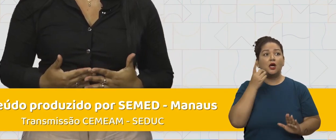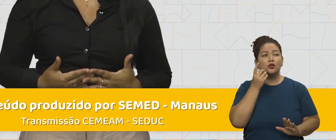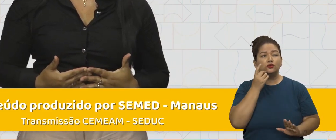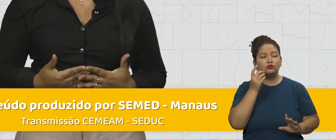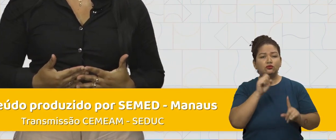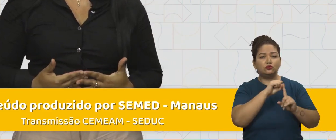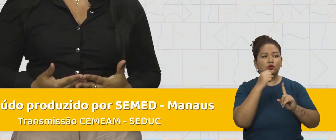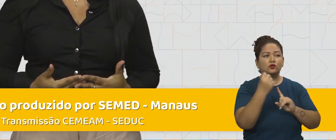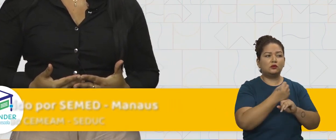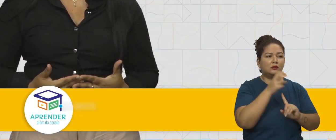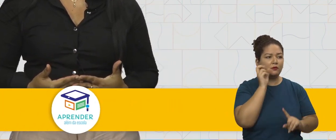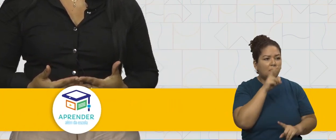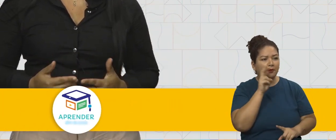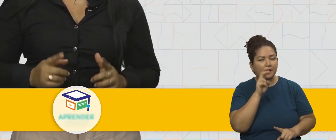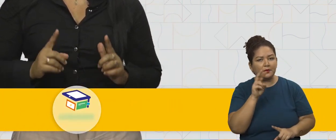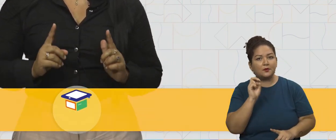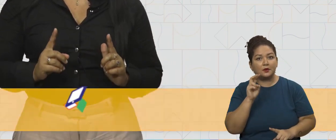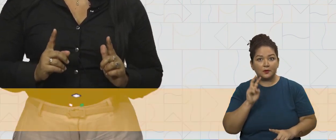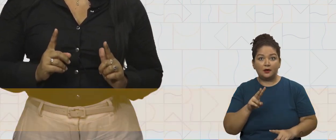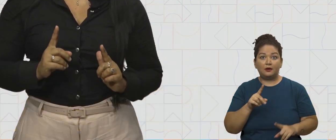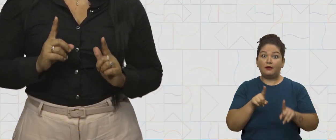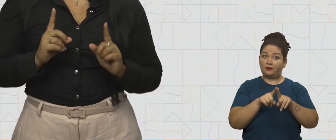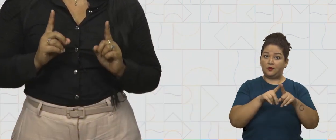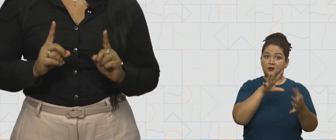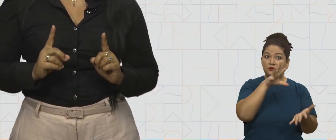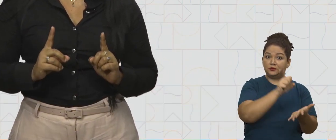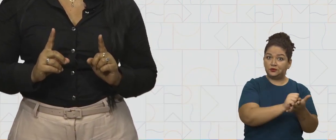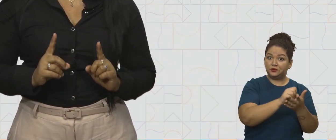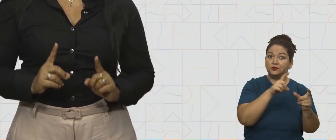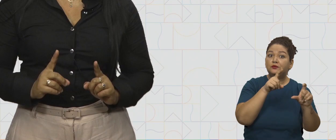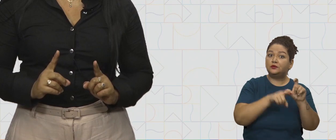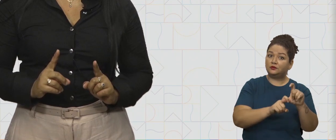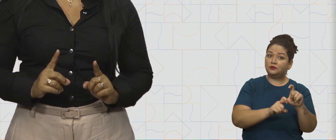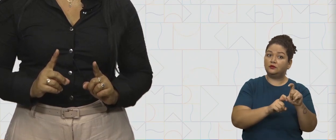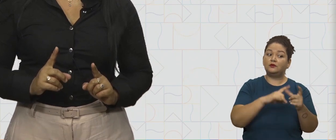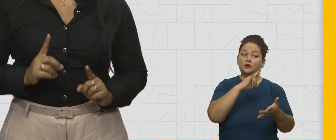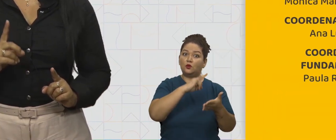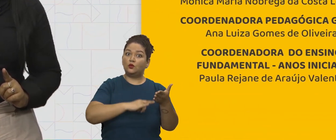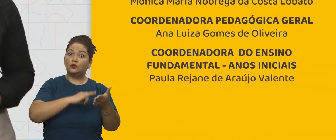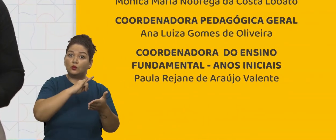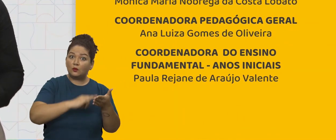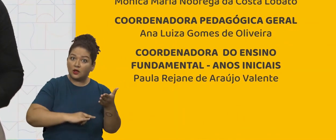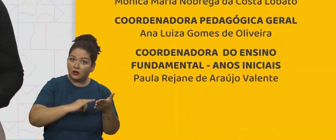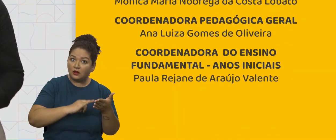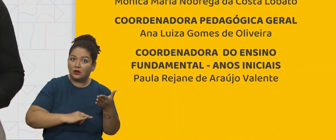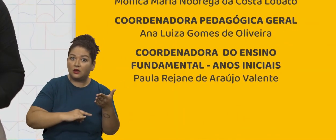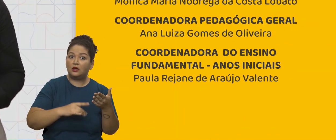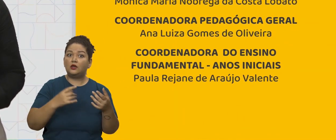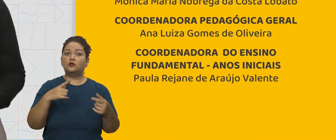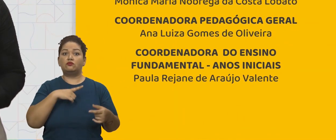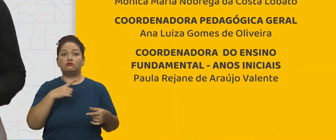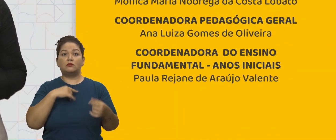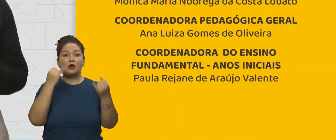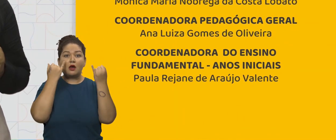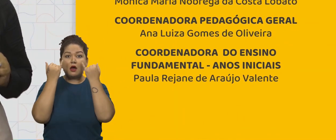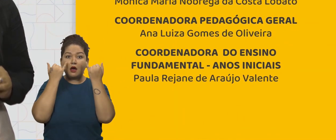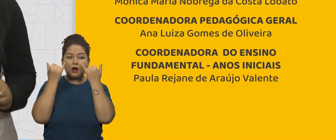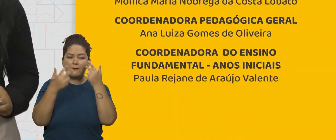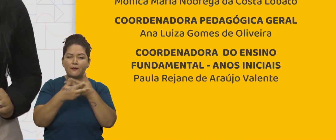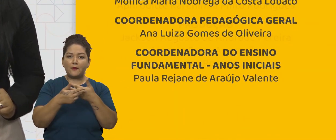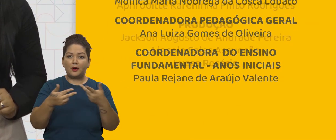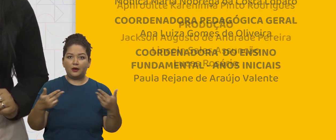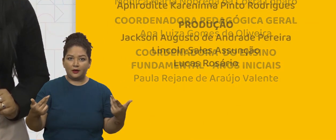comumente circula em nossa sociedade. Além de ser um registro de uma dívida, também é um documento que contém